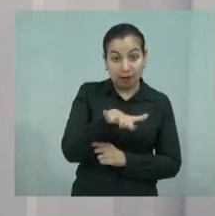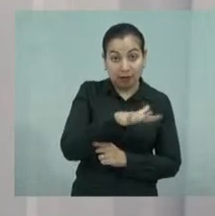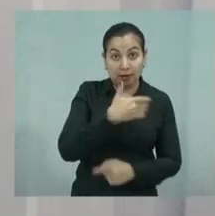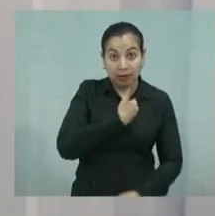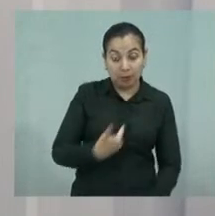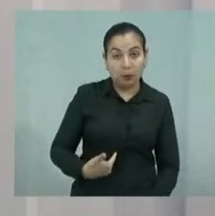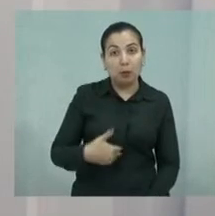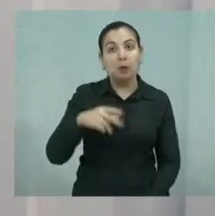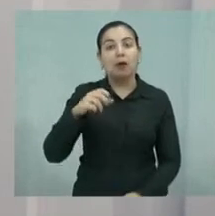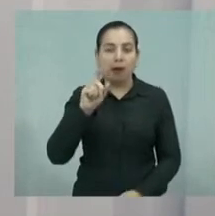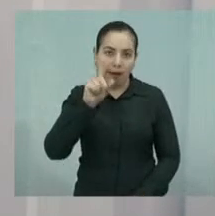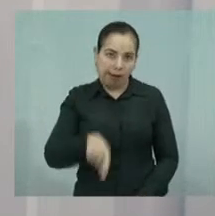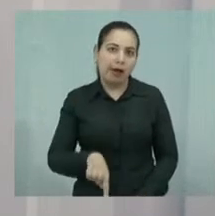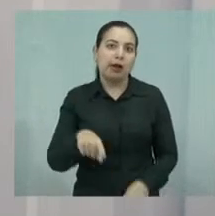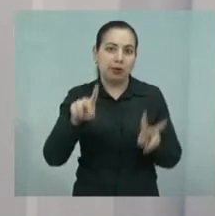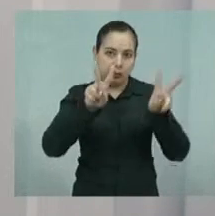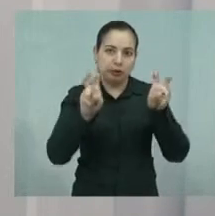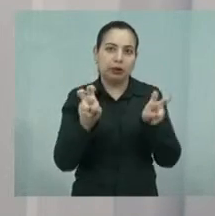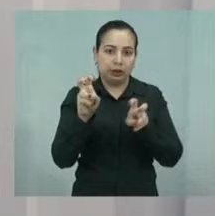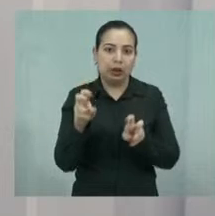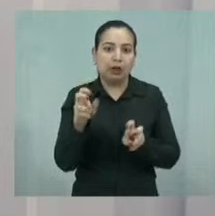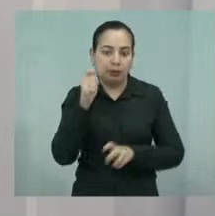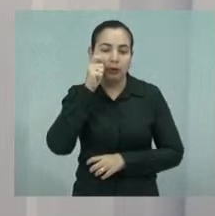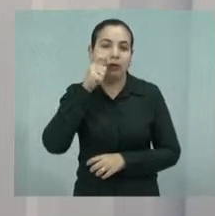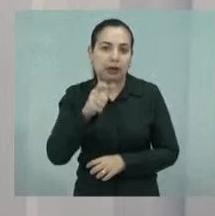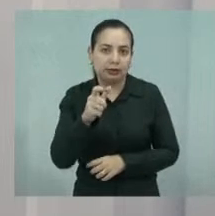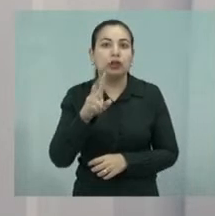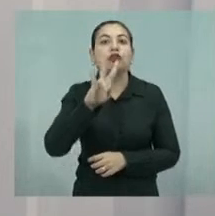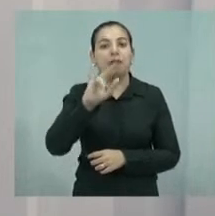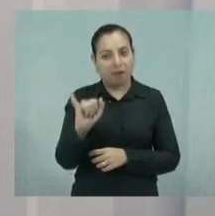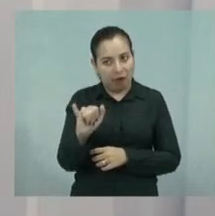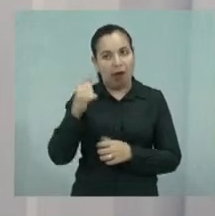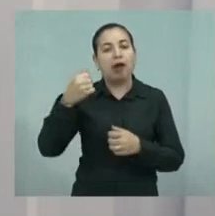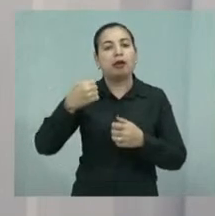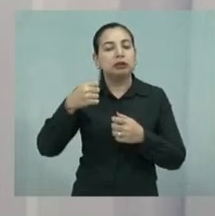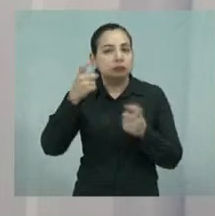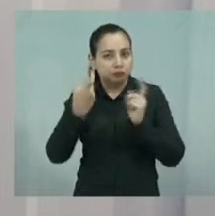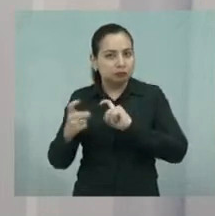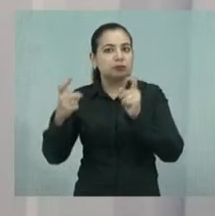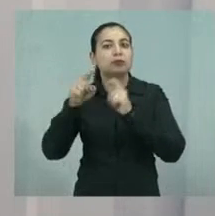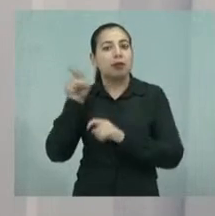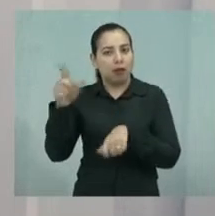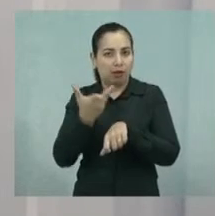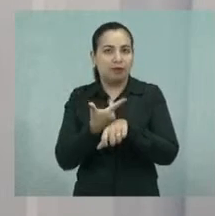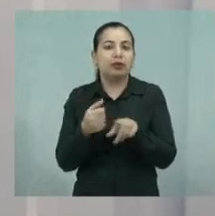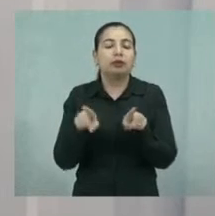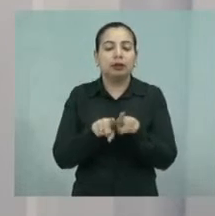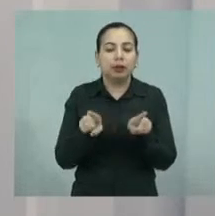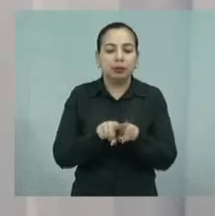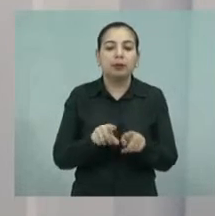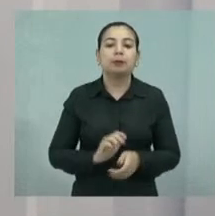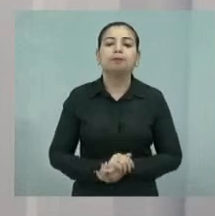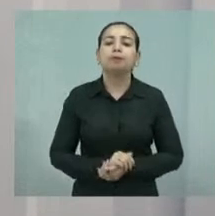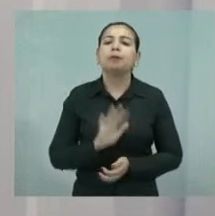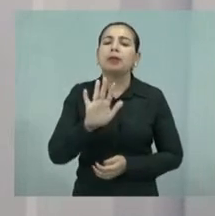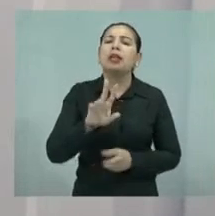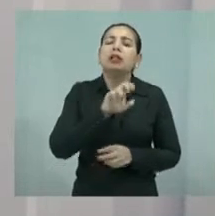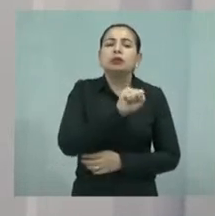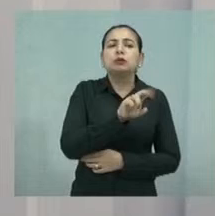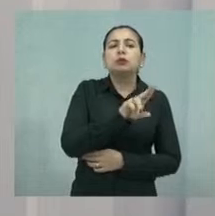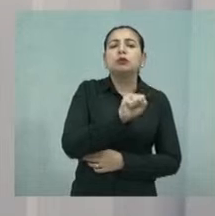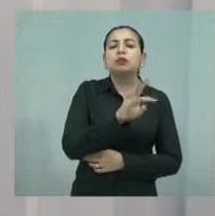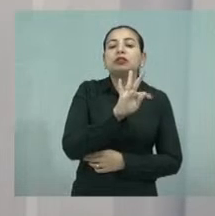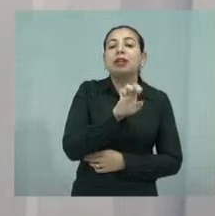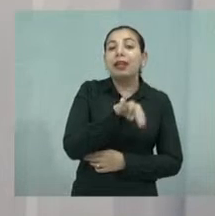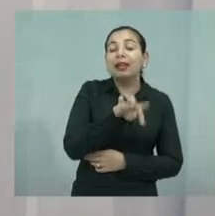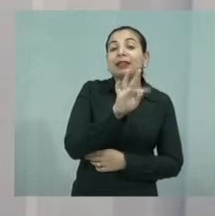tratado em um dos dias aí do evento. E esse tema a gente pensa sempre em sustentabilidade na